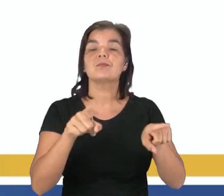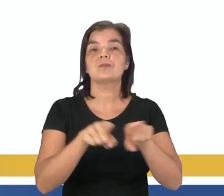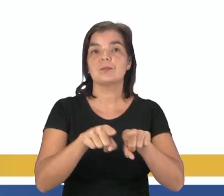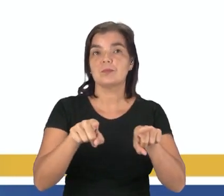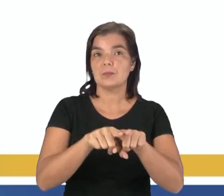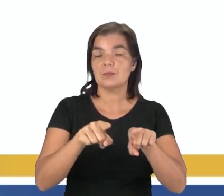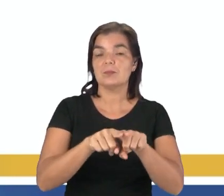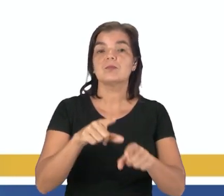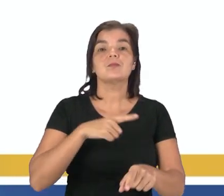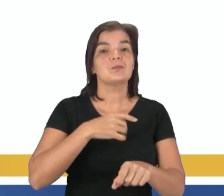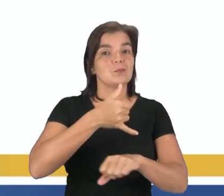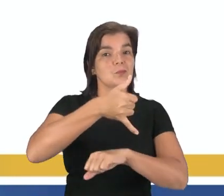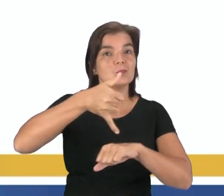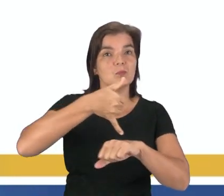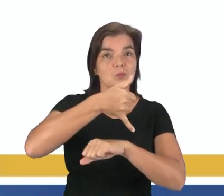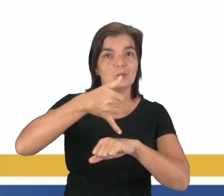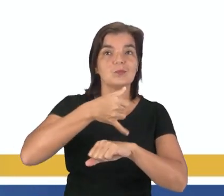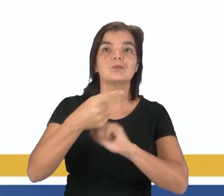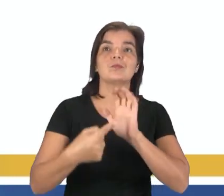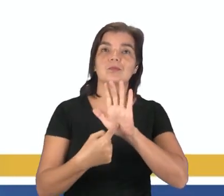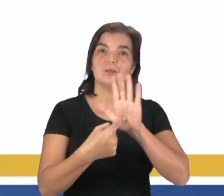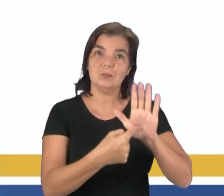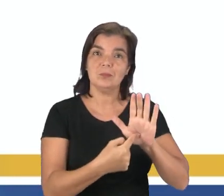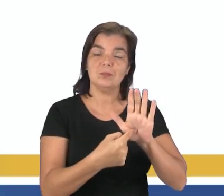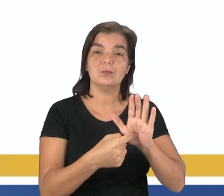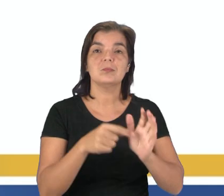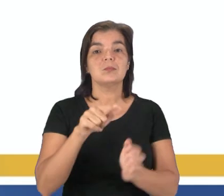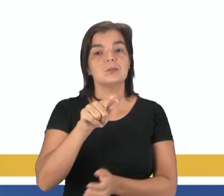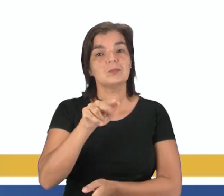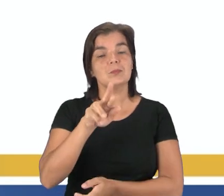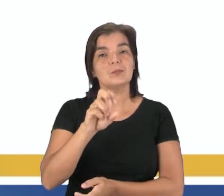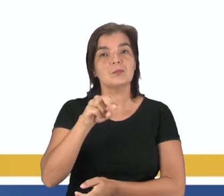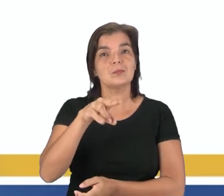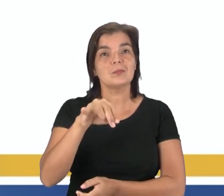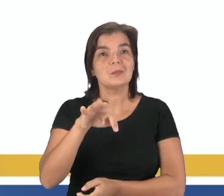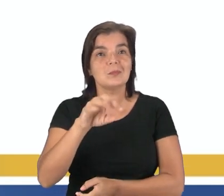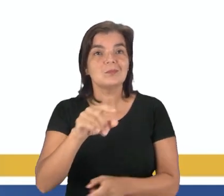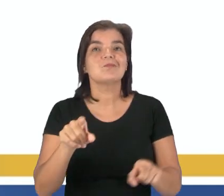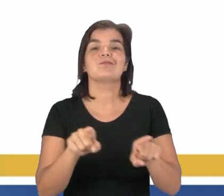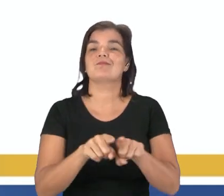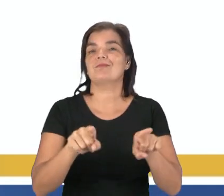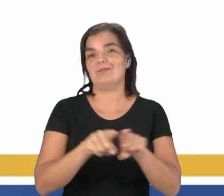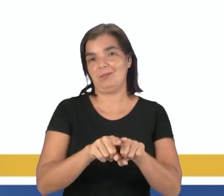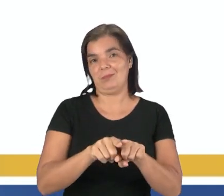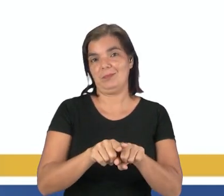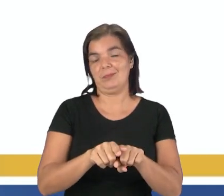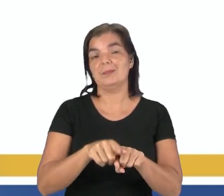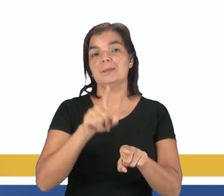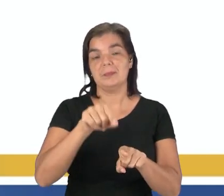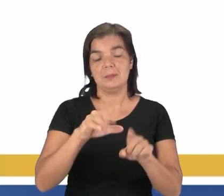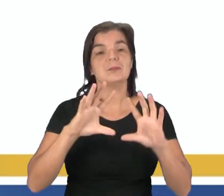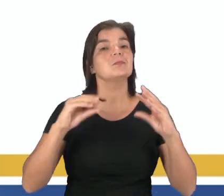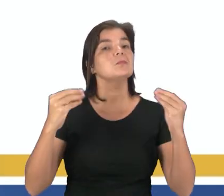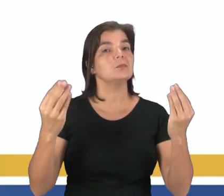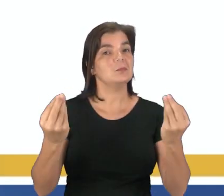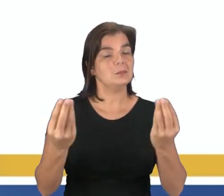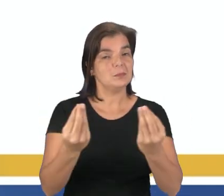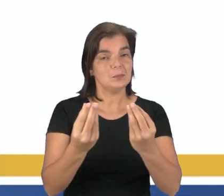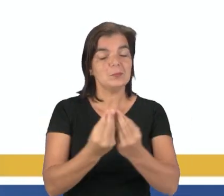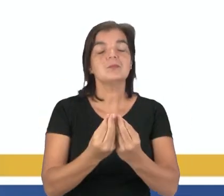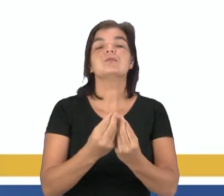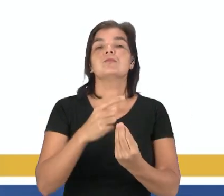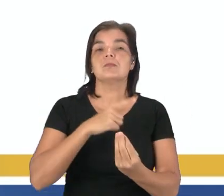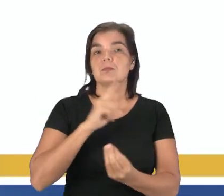uma substância, eu tenho um óleo que apresenta uma densidade diferente e vou ter o granito também, que é uma substância que também vai ter